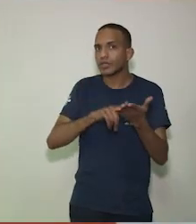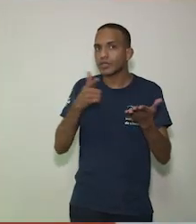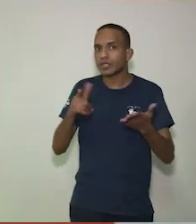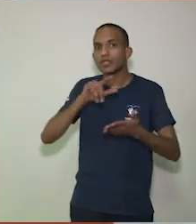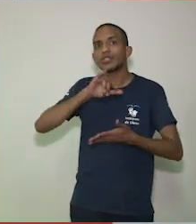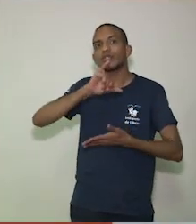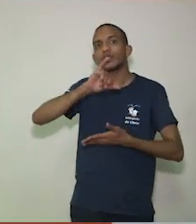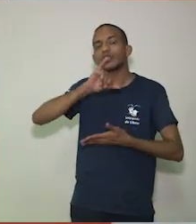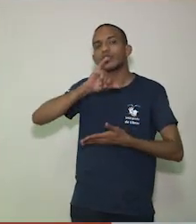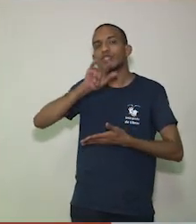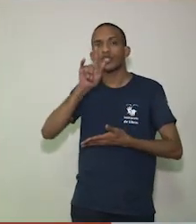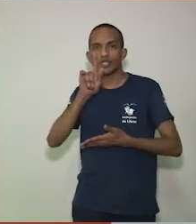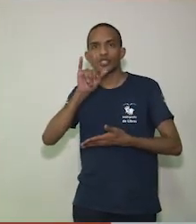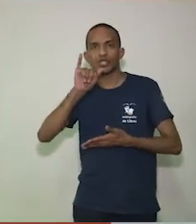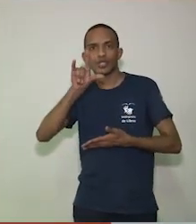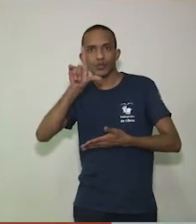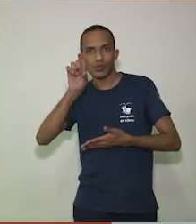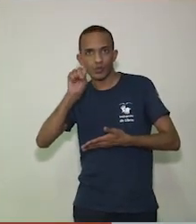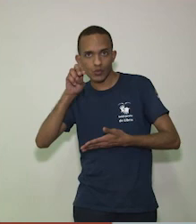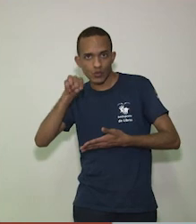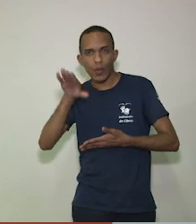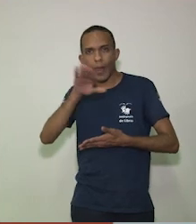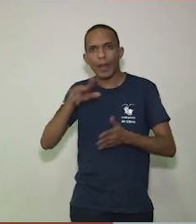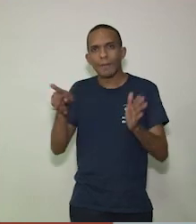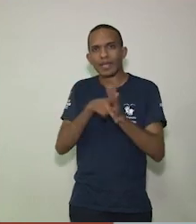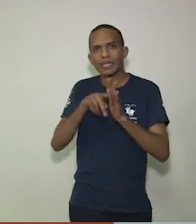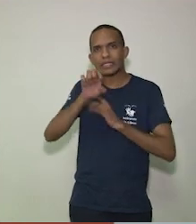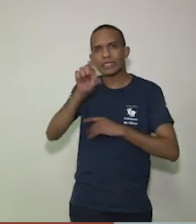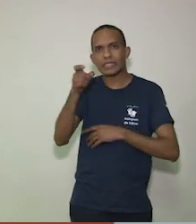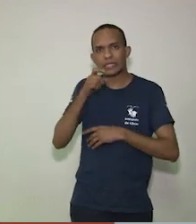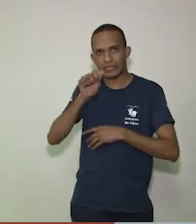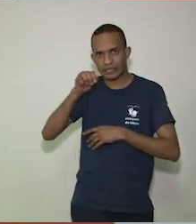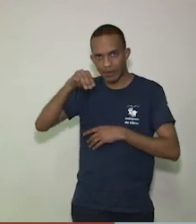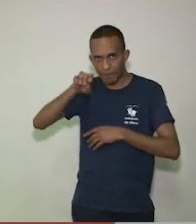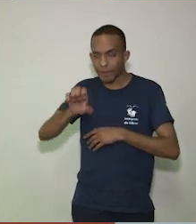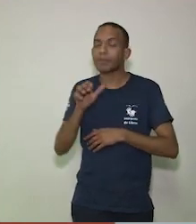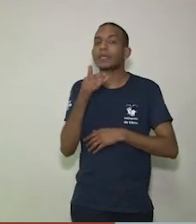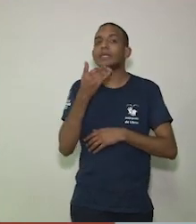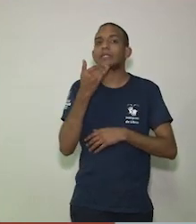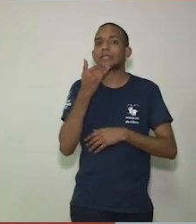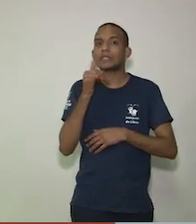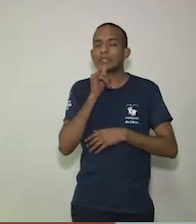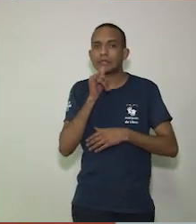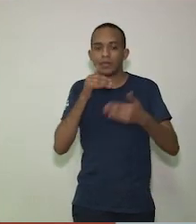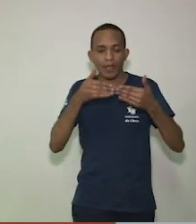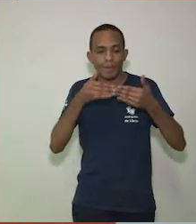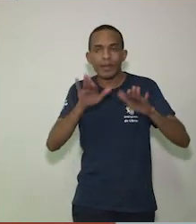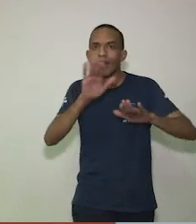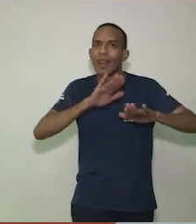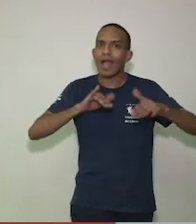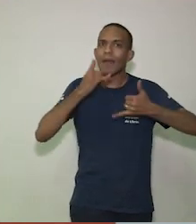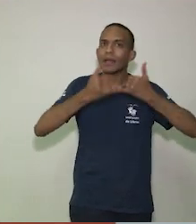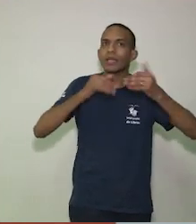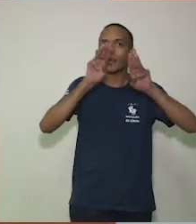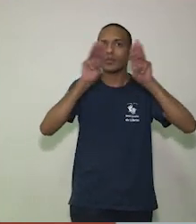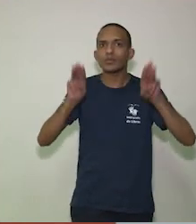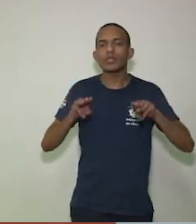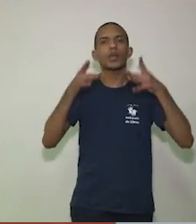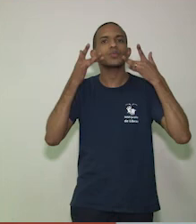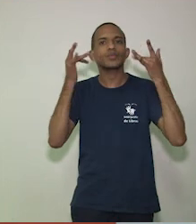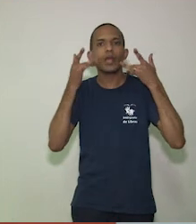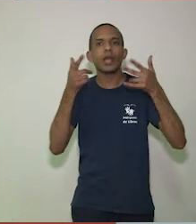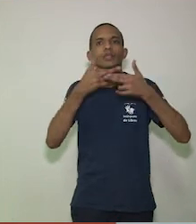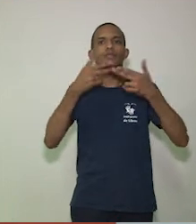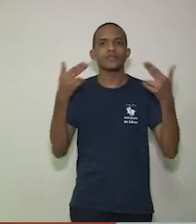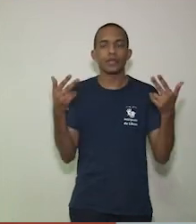Gilson Garretti, da Exame, sobre a reabertura do setor de entretenimento, museus, cinemas,